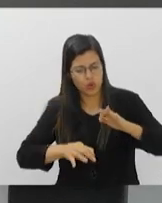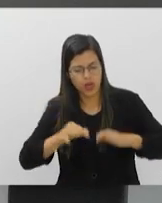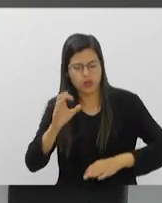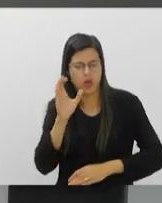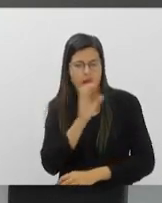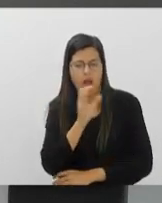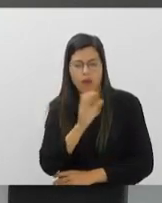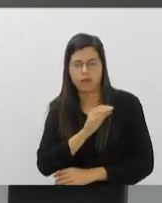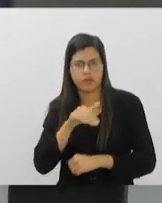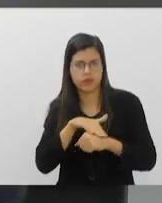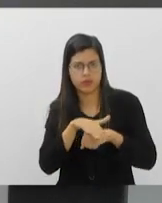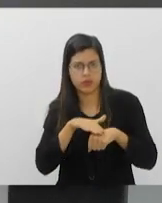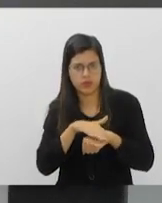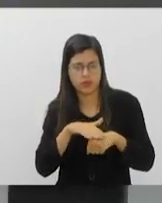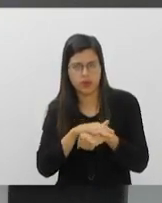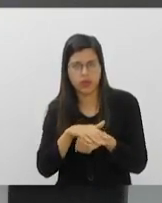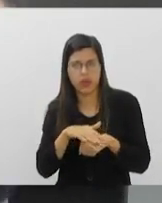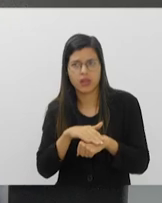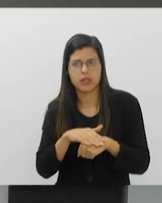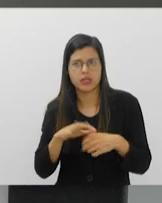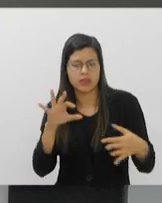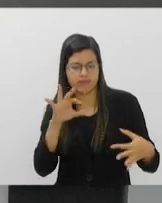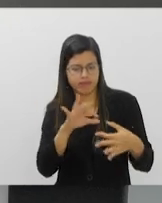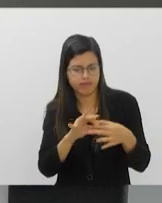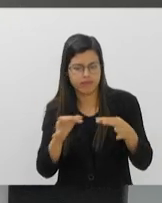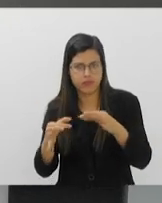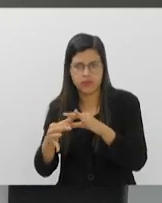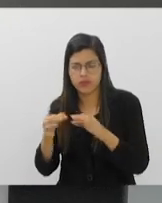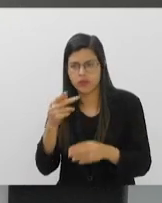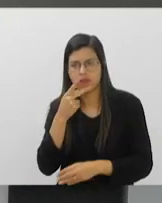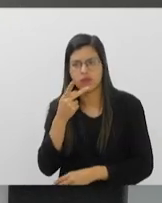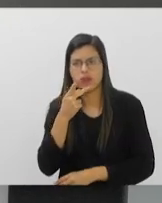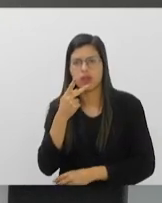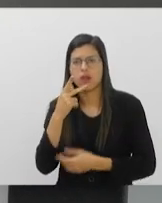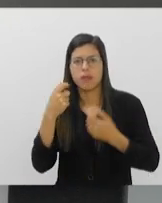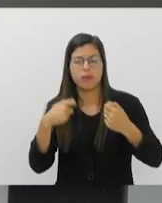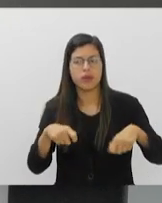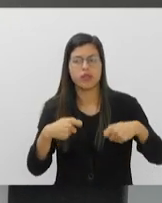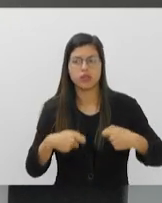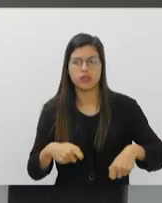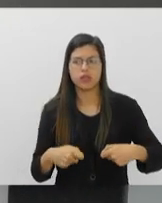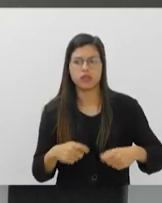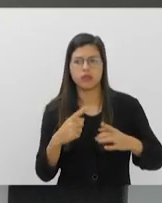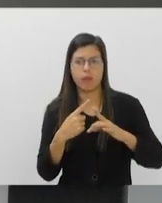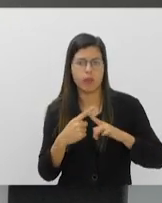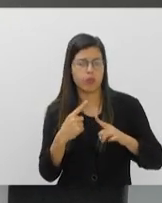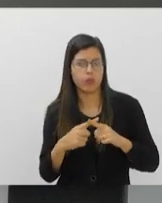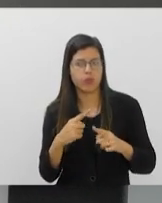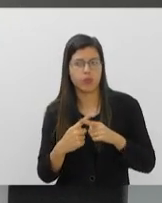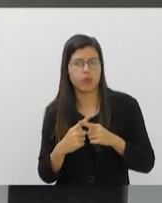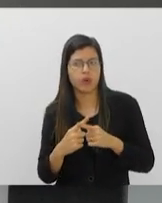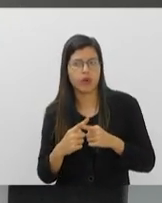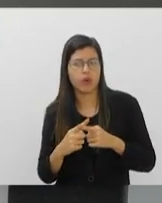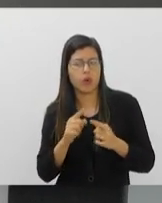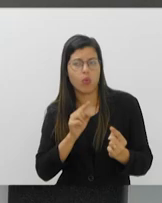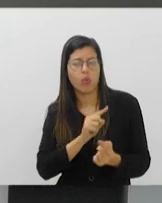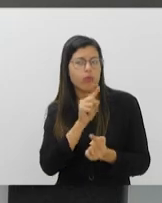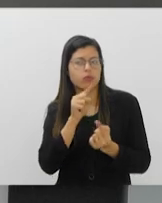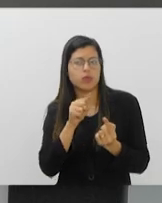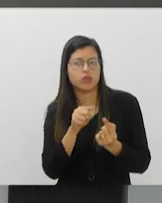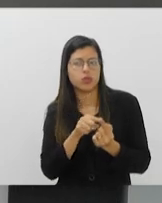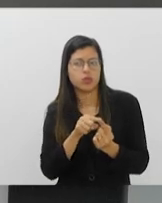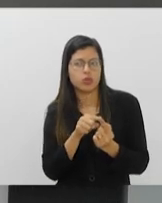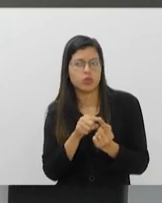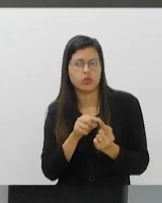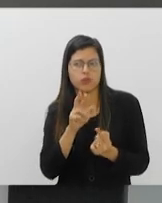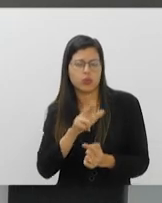falou essa conversa toda essa integração que foi falada aqui ela é necessária porque aqui o objetivo não é não é